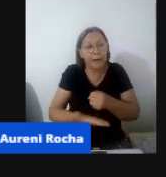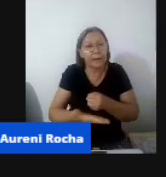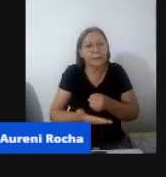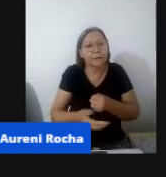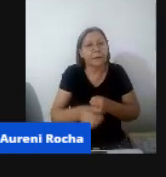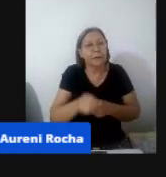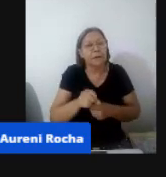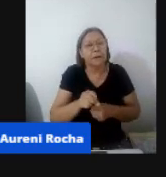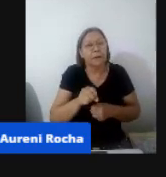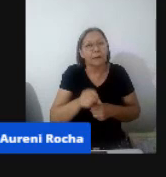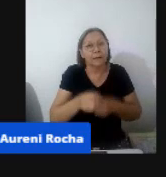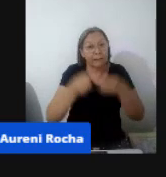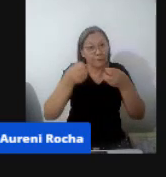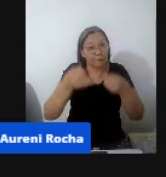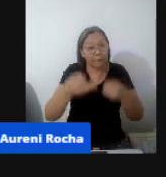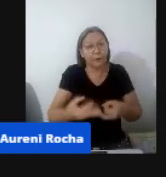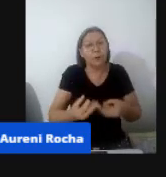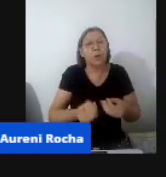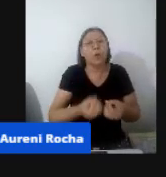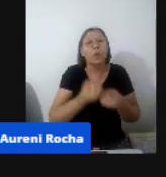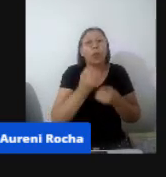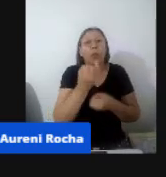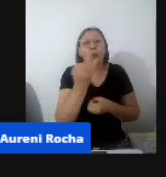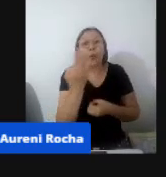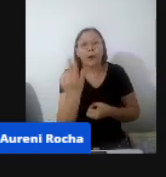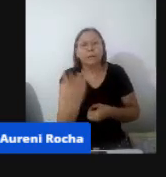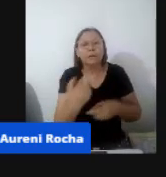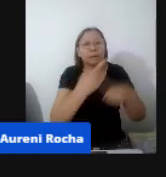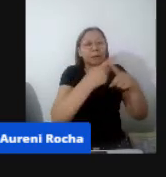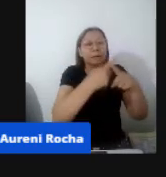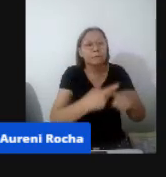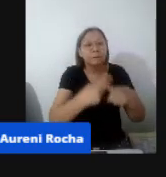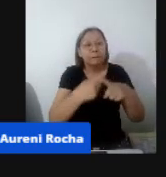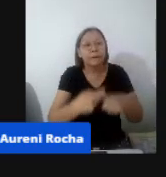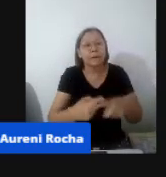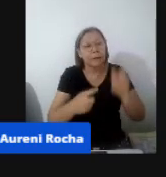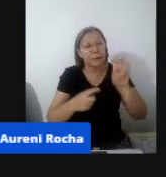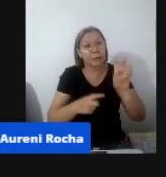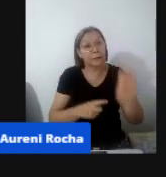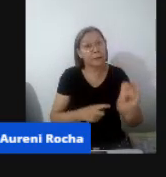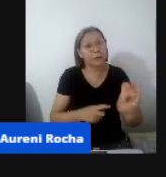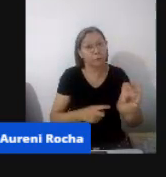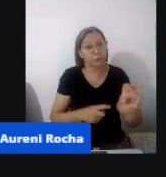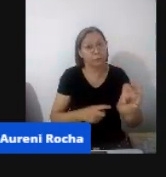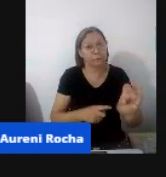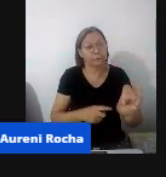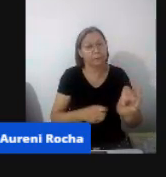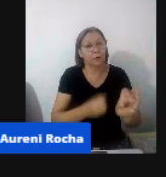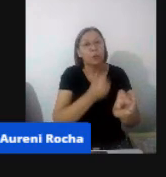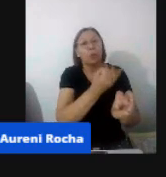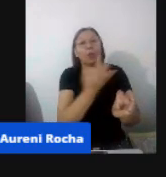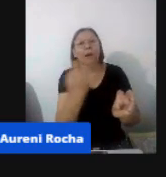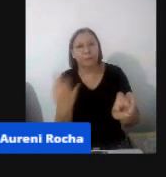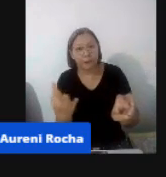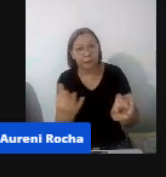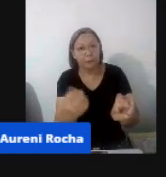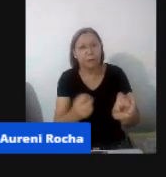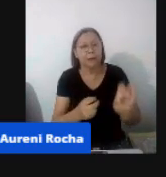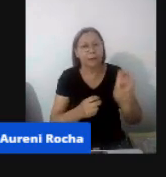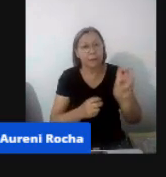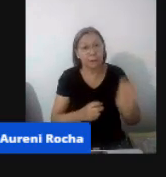o 5 tem que ser multiplicado. Então, 5 vezes. Ele tem que